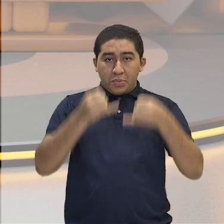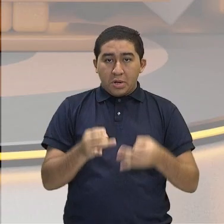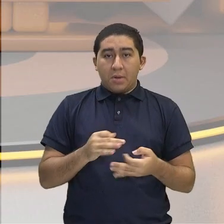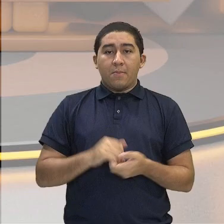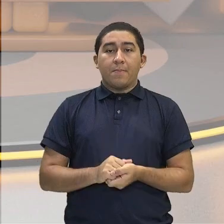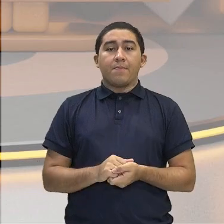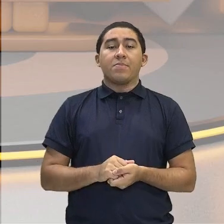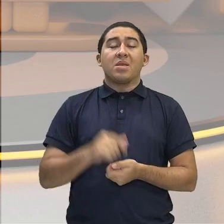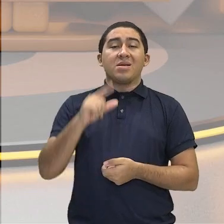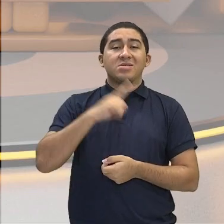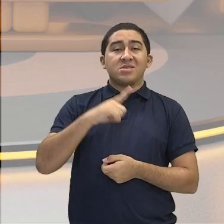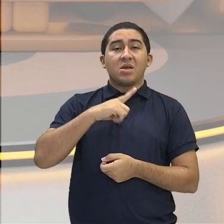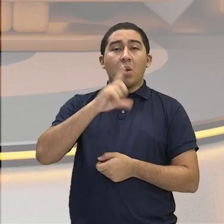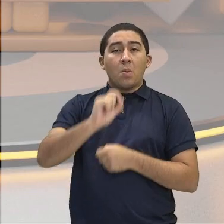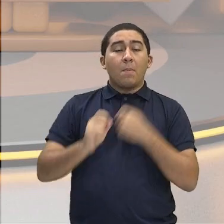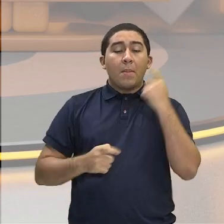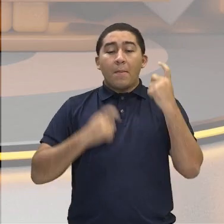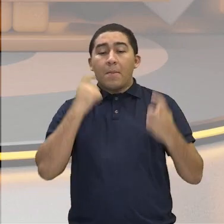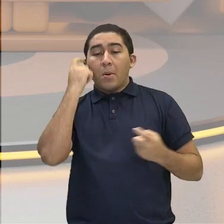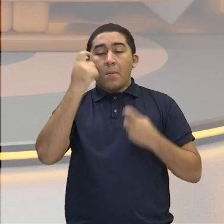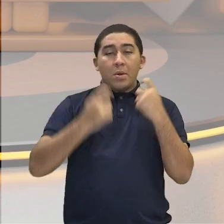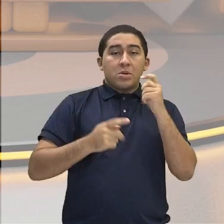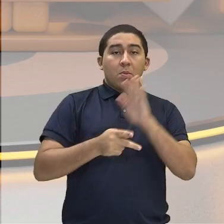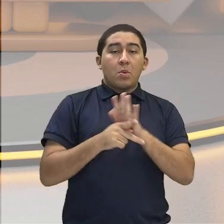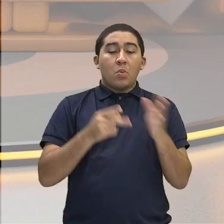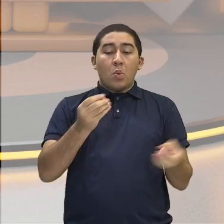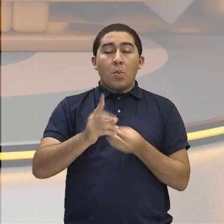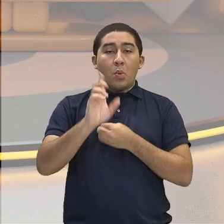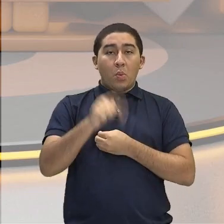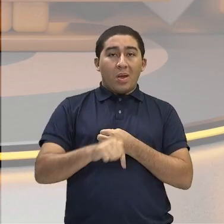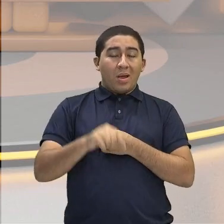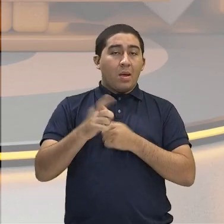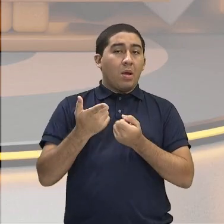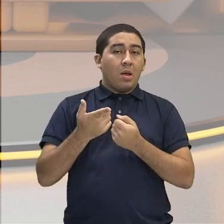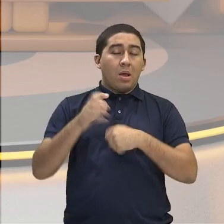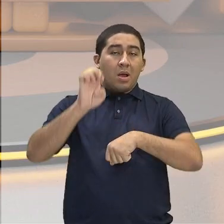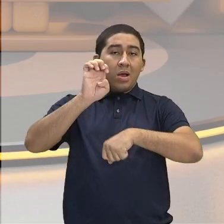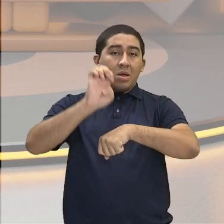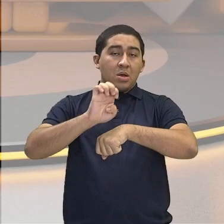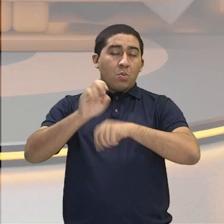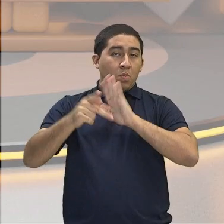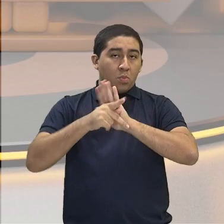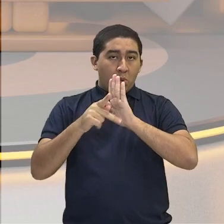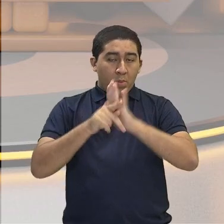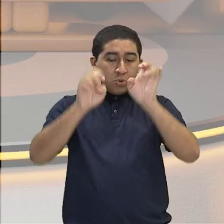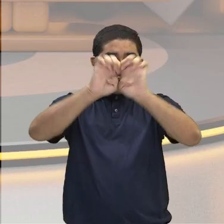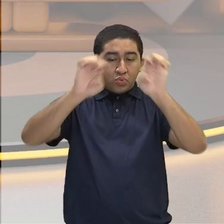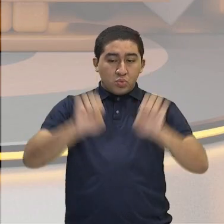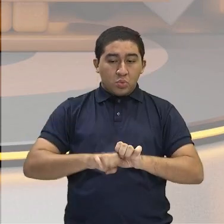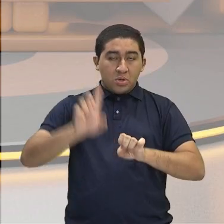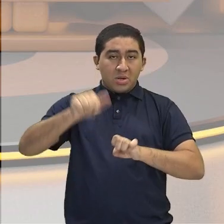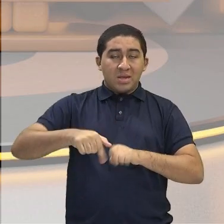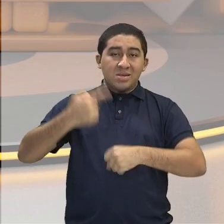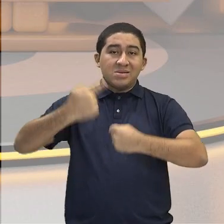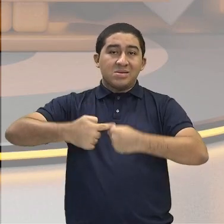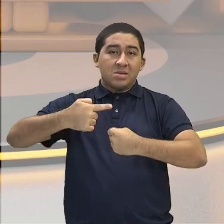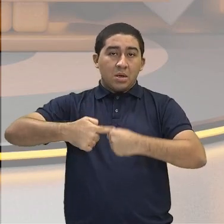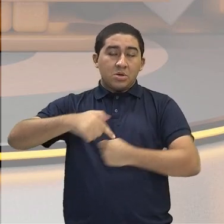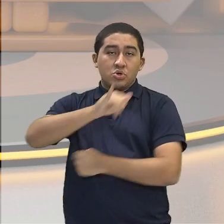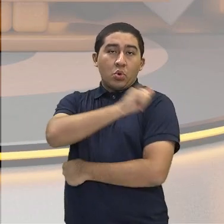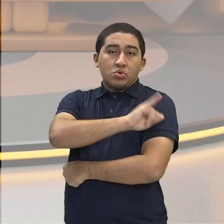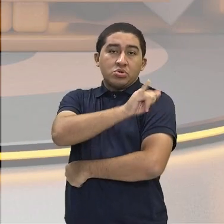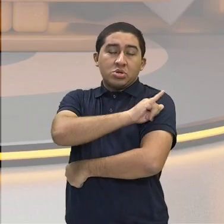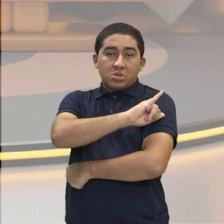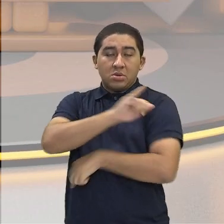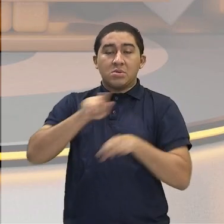havia ali uma preocupação com a infraestrutura da cidade do Rio de Janeiro, que estava organizada de uma forma precária.